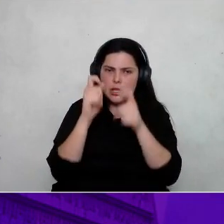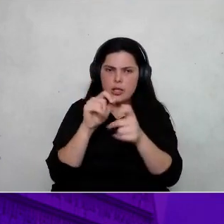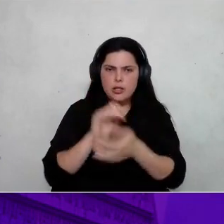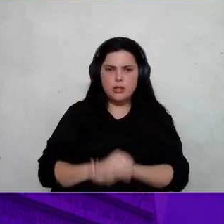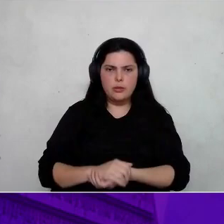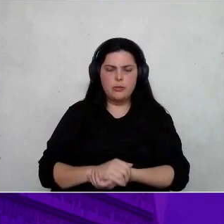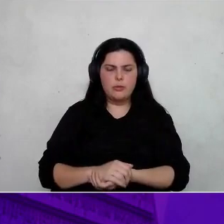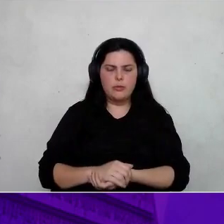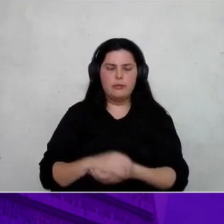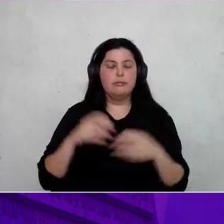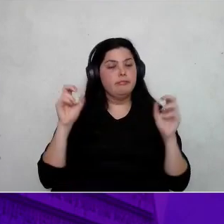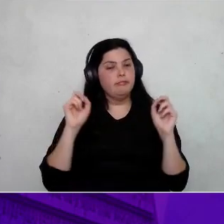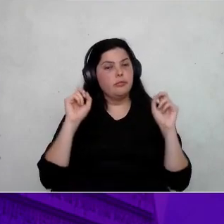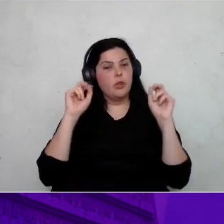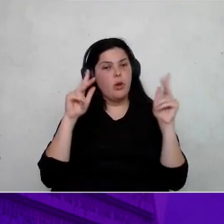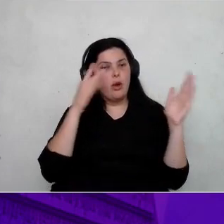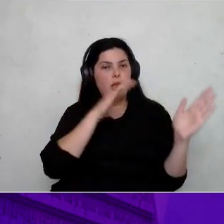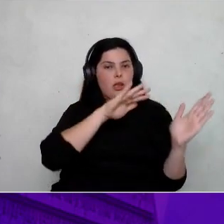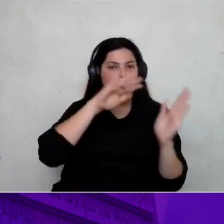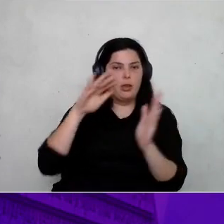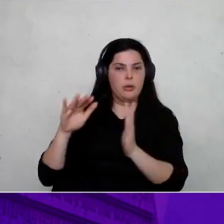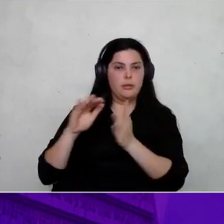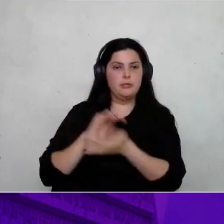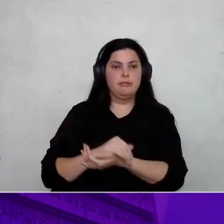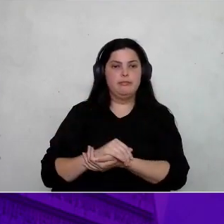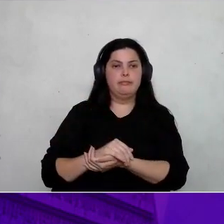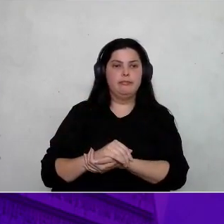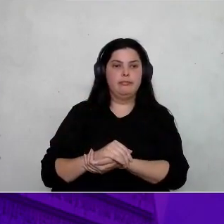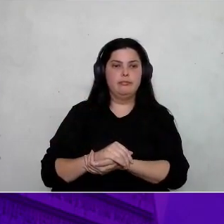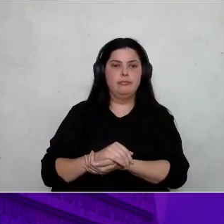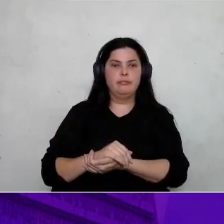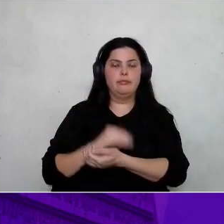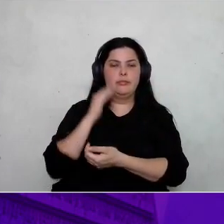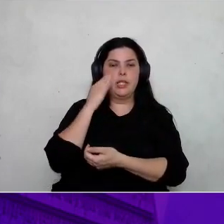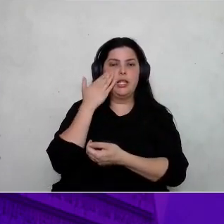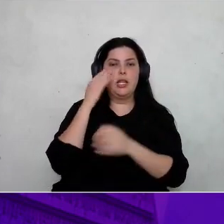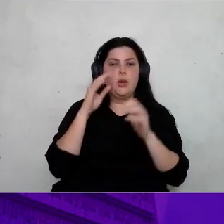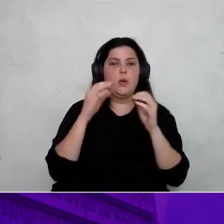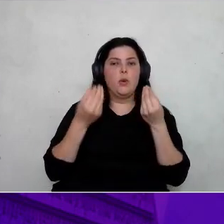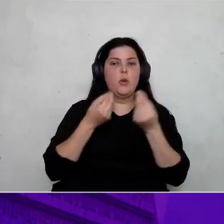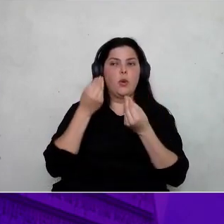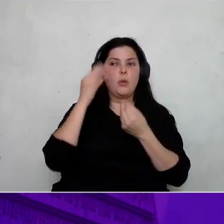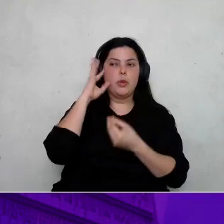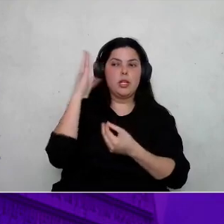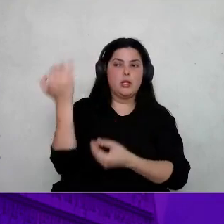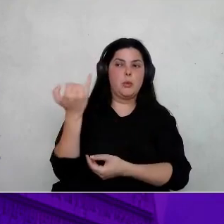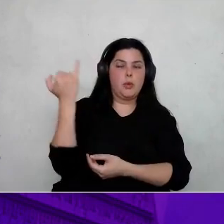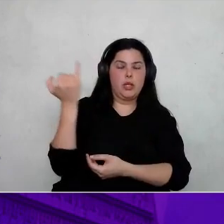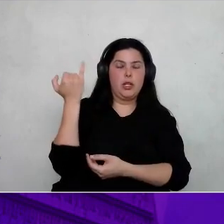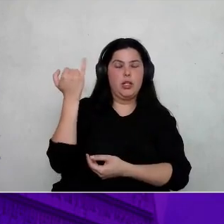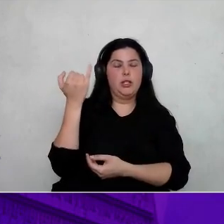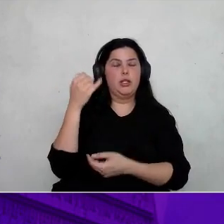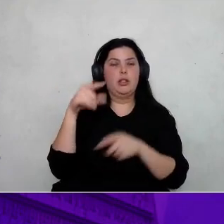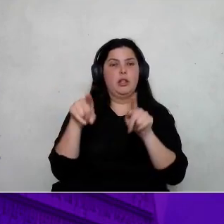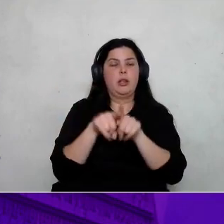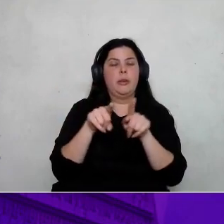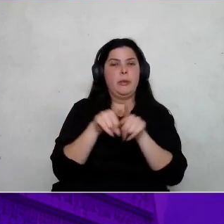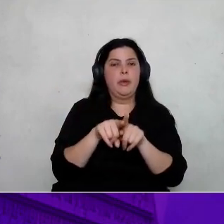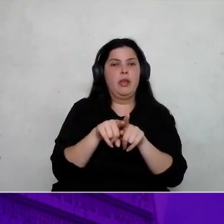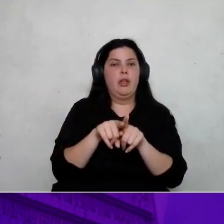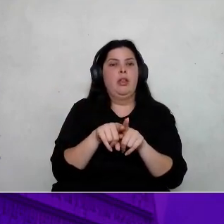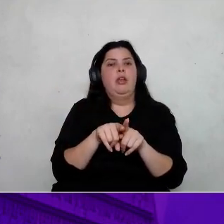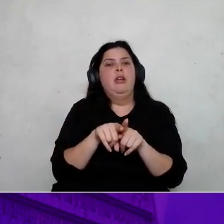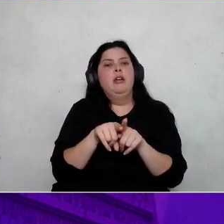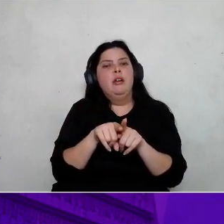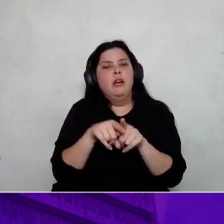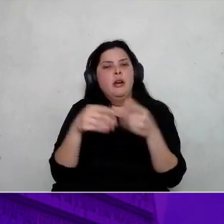Ok, então, a gente já entendeu como tomar uma decisão relevante. A gente já entendeu como que é feito esse processo